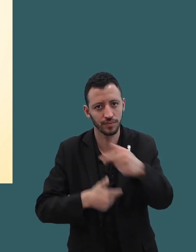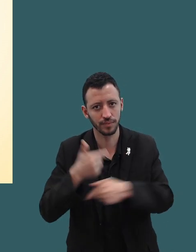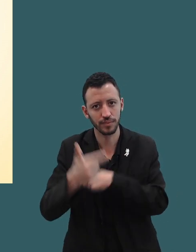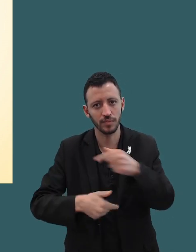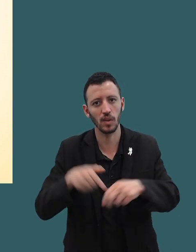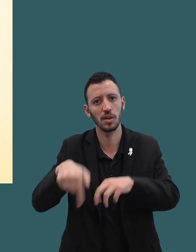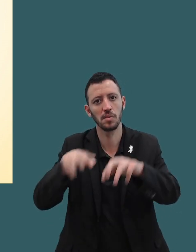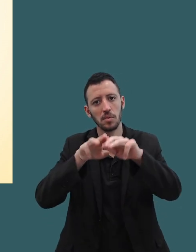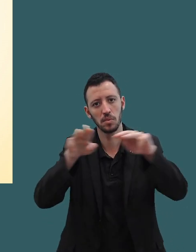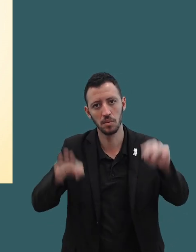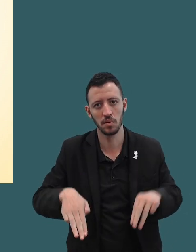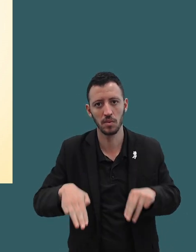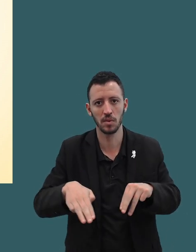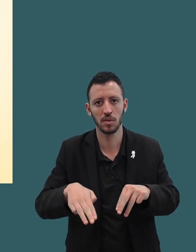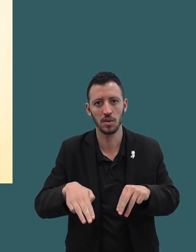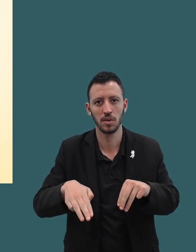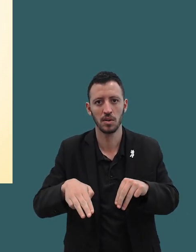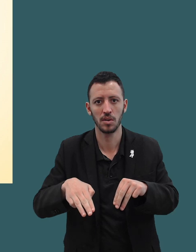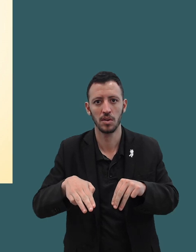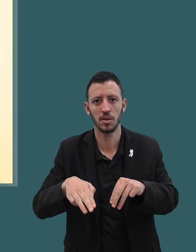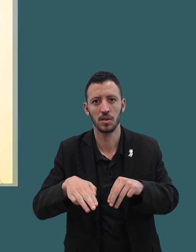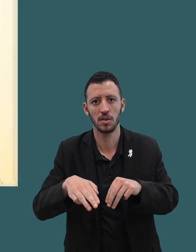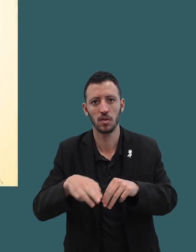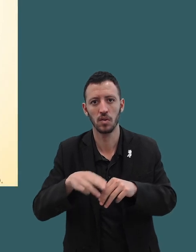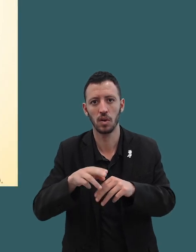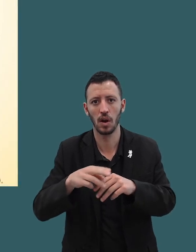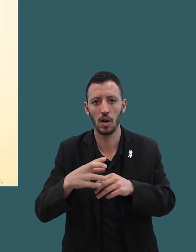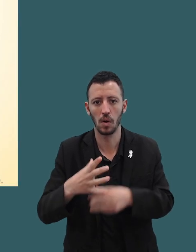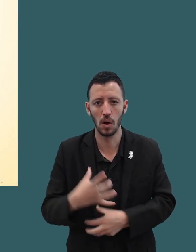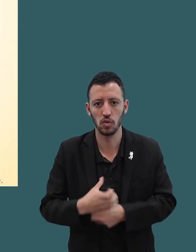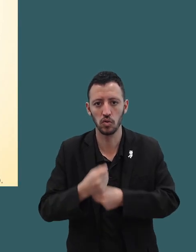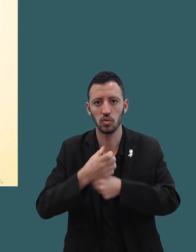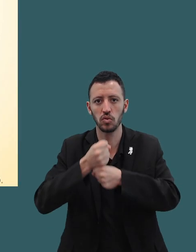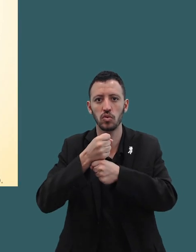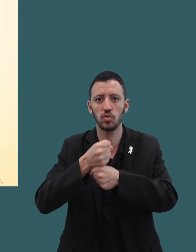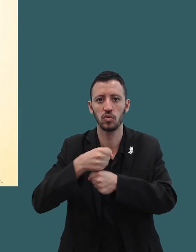trabalham nos museus com acervos no campo